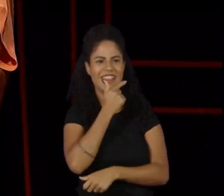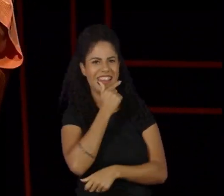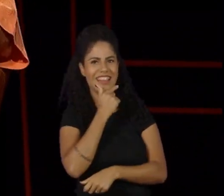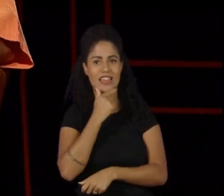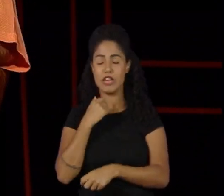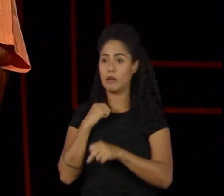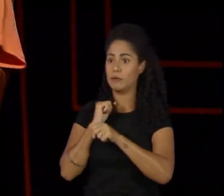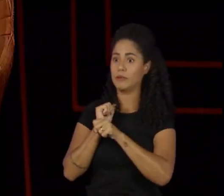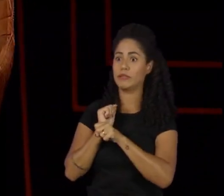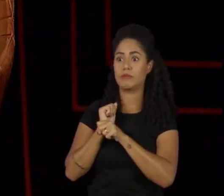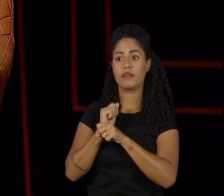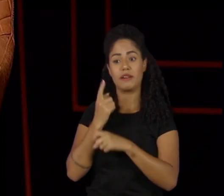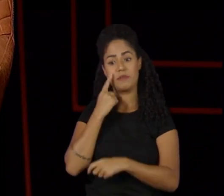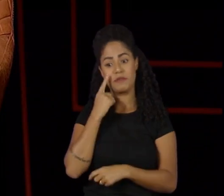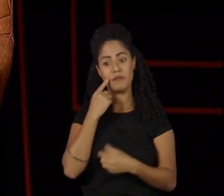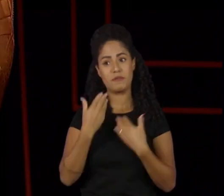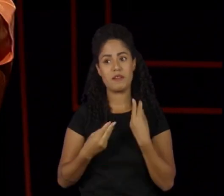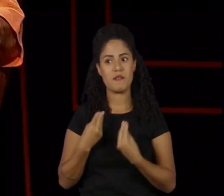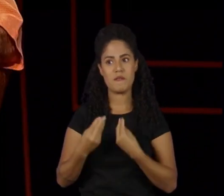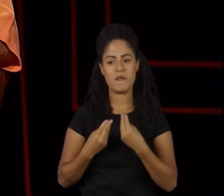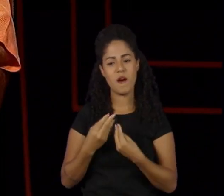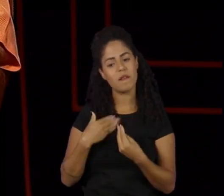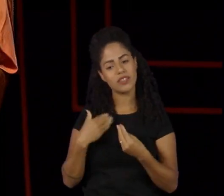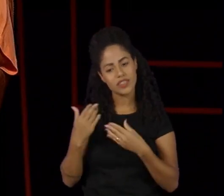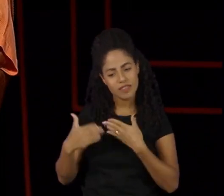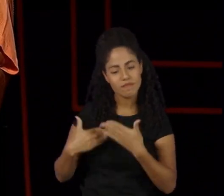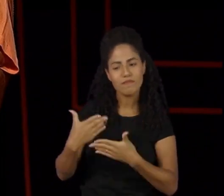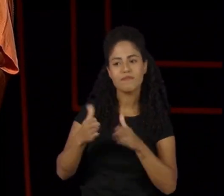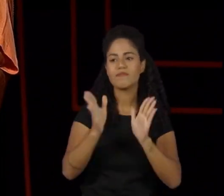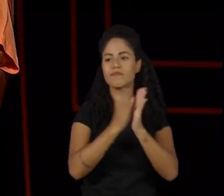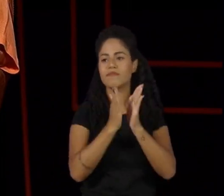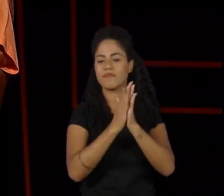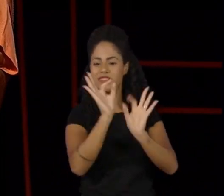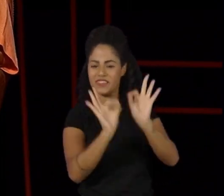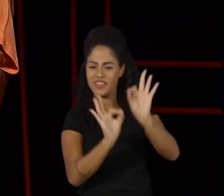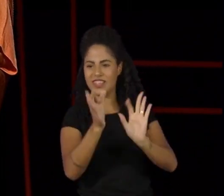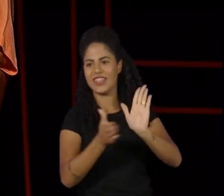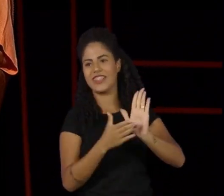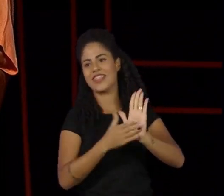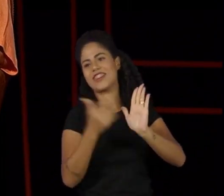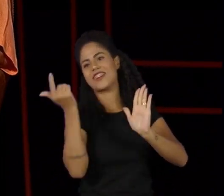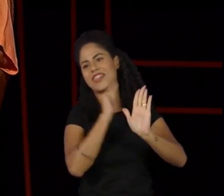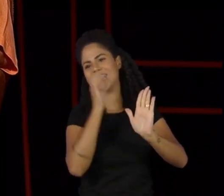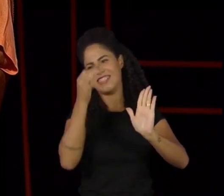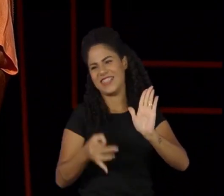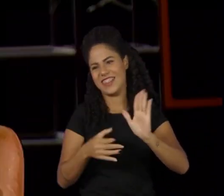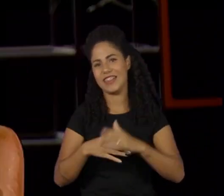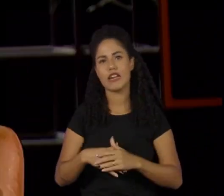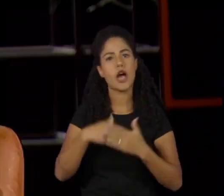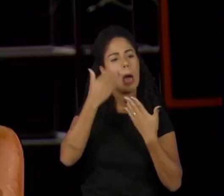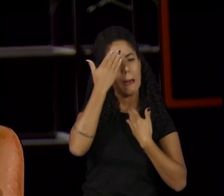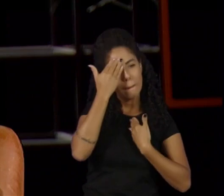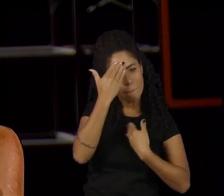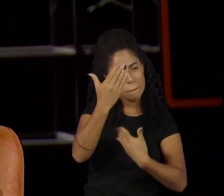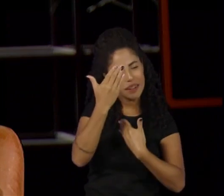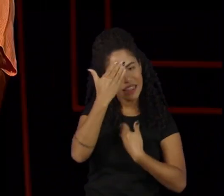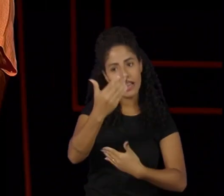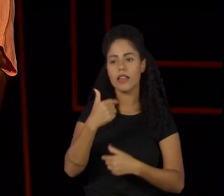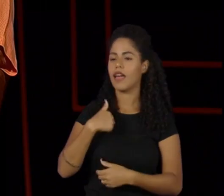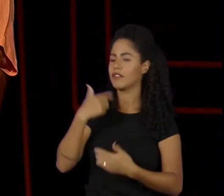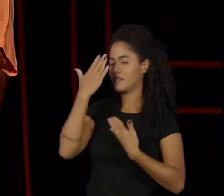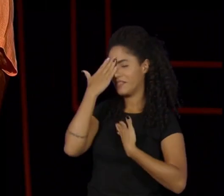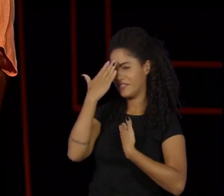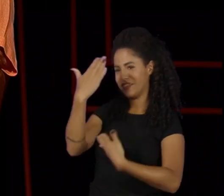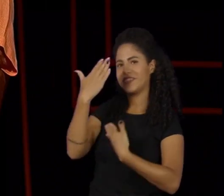todas as coisas abrirem aí para a gente ir encaminhando os projetos. Vou fazer sim. Muito obrigado, Walter. Eu